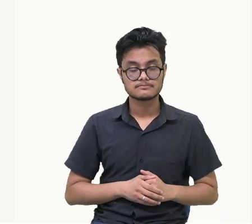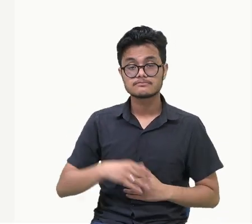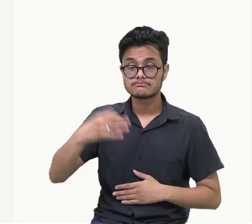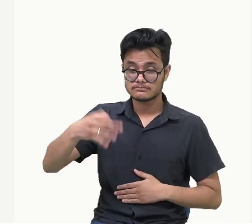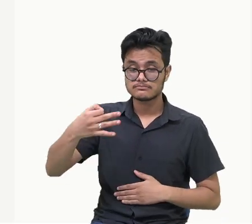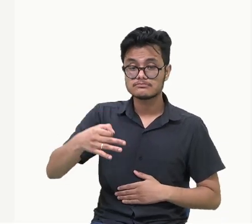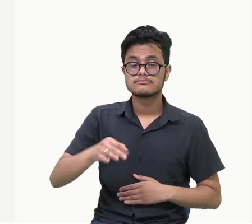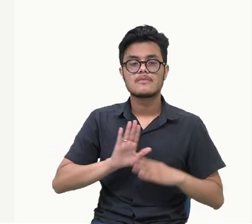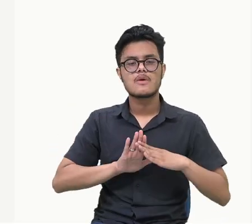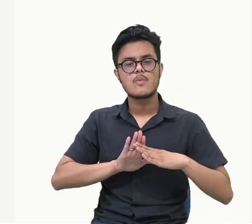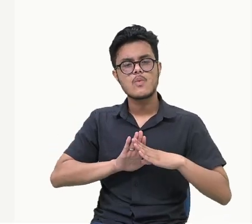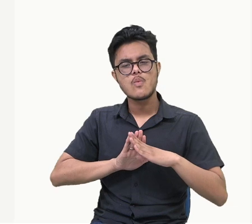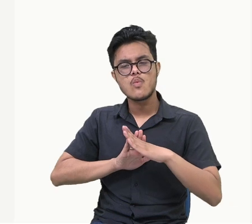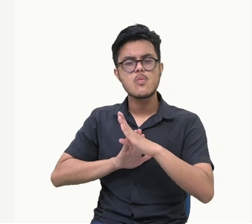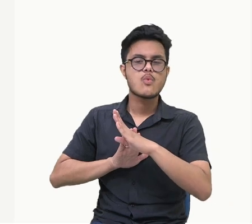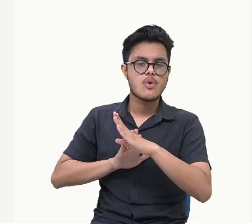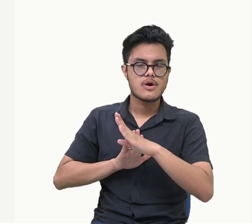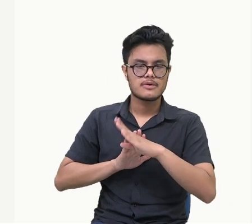aqui